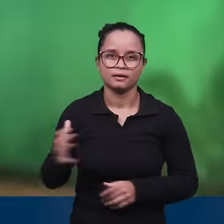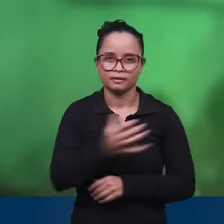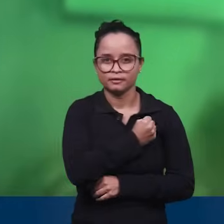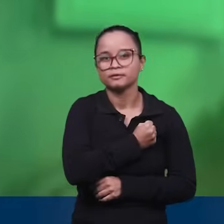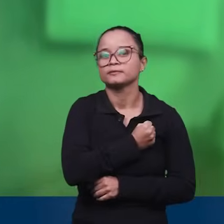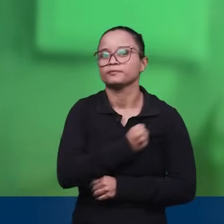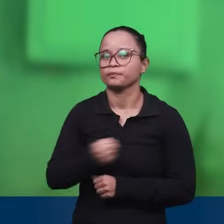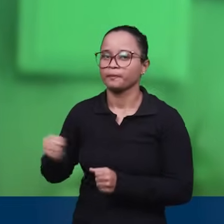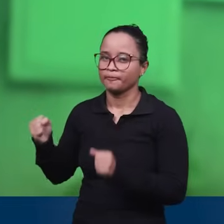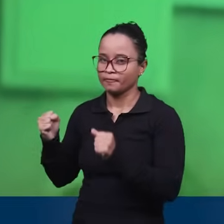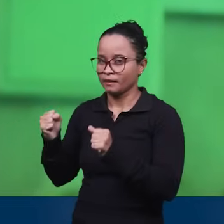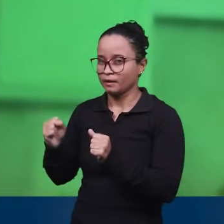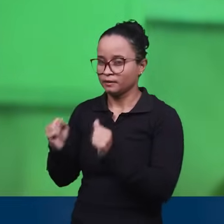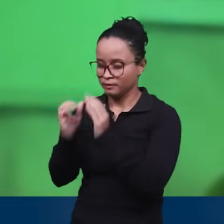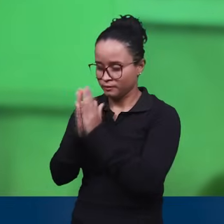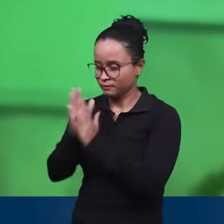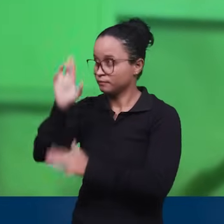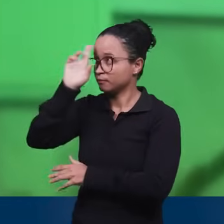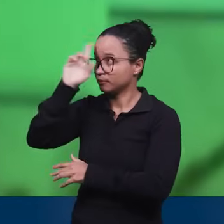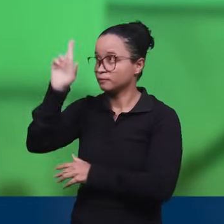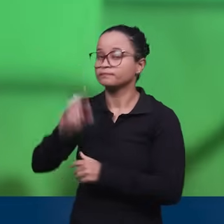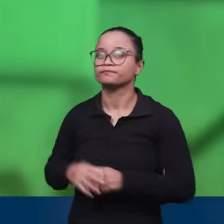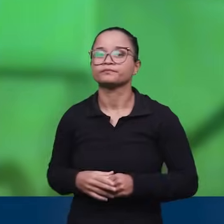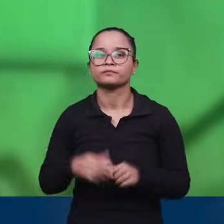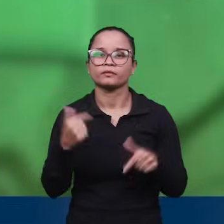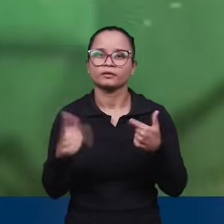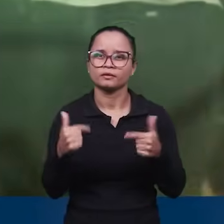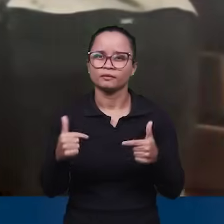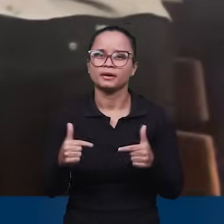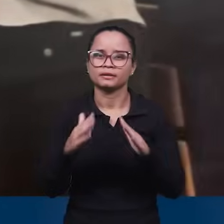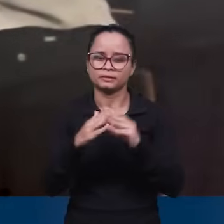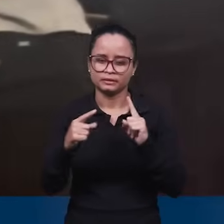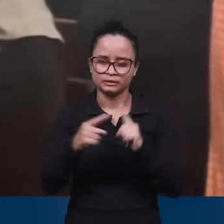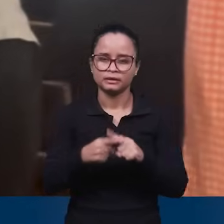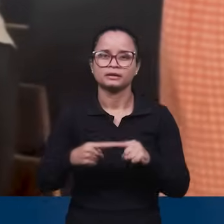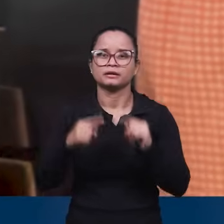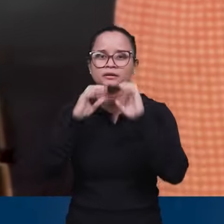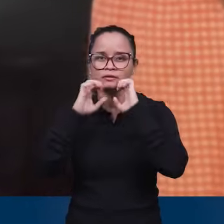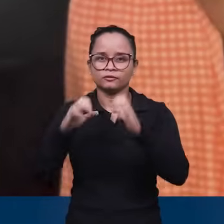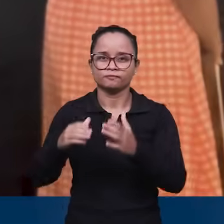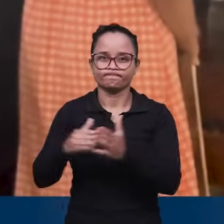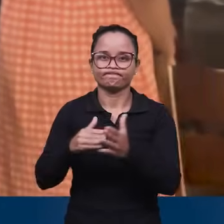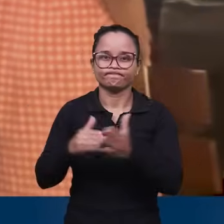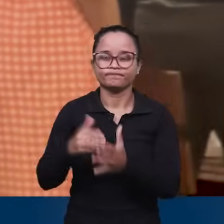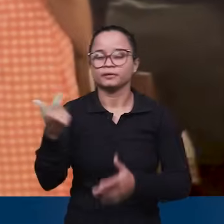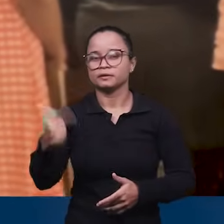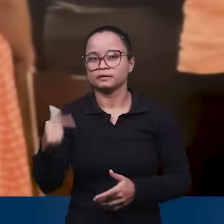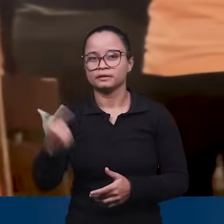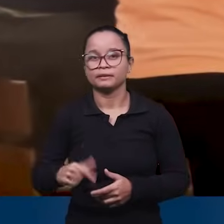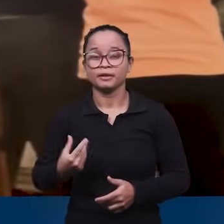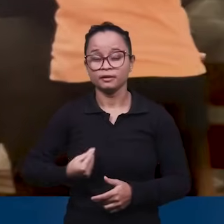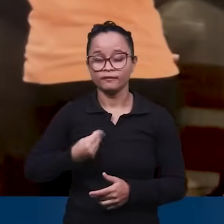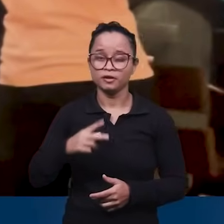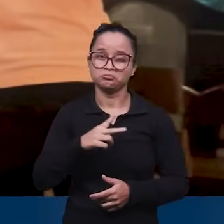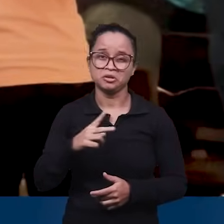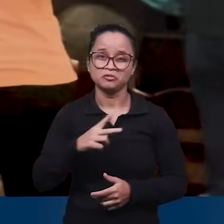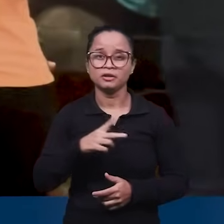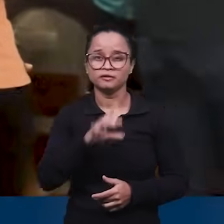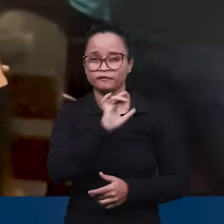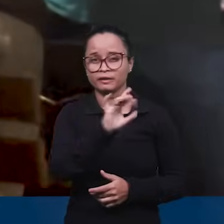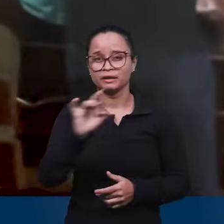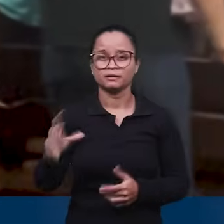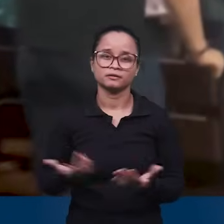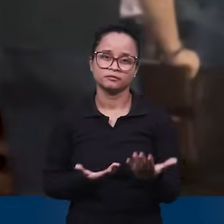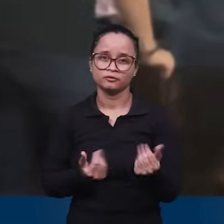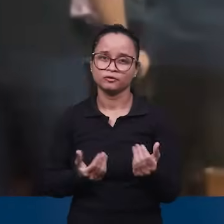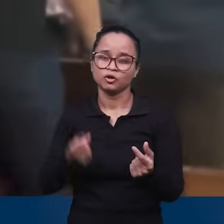jovem, de necessidades. E ao final do culto, na oração e posição de mãos com os pastores, o Senhor, através do dom de língua, se revelou muito em